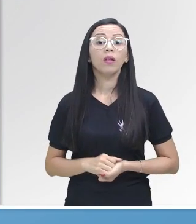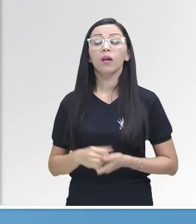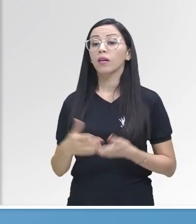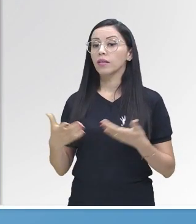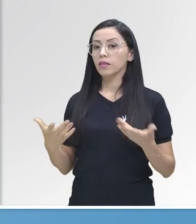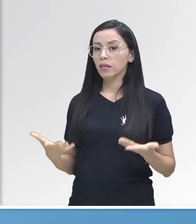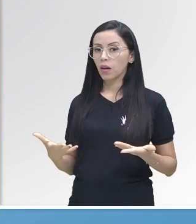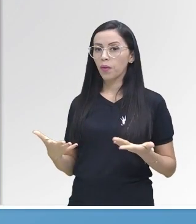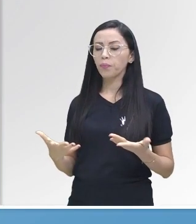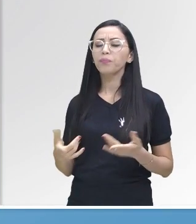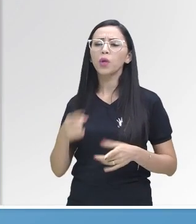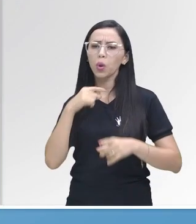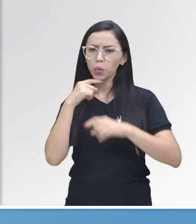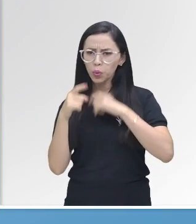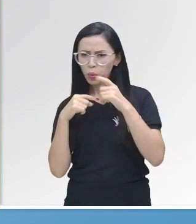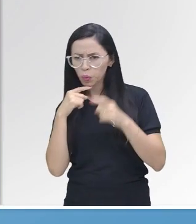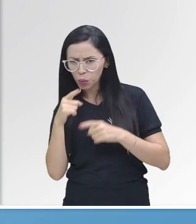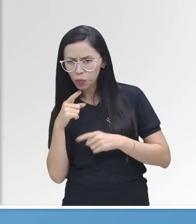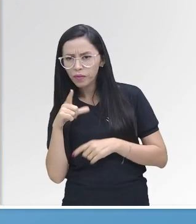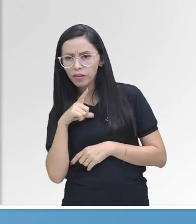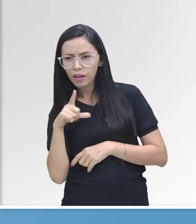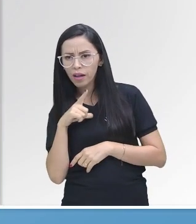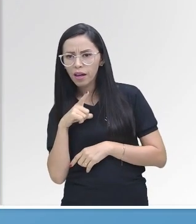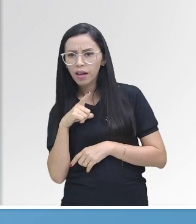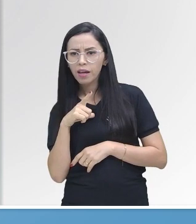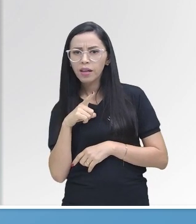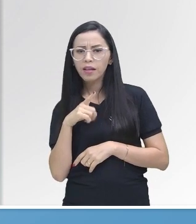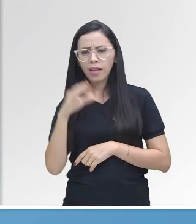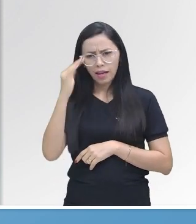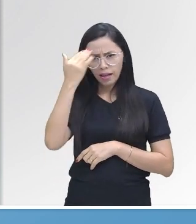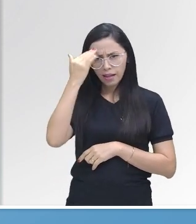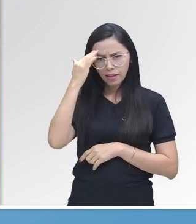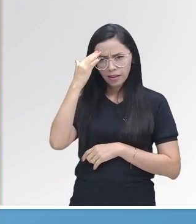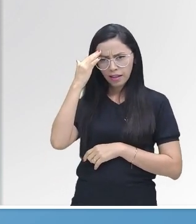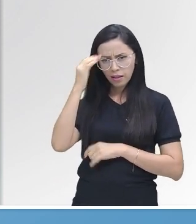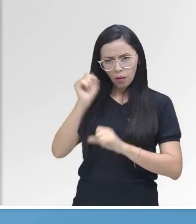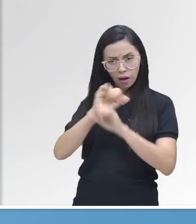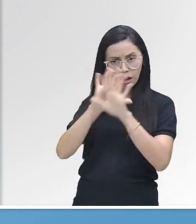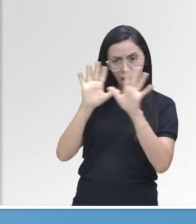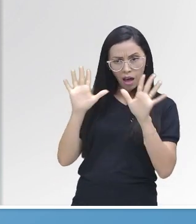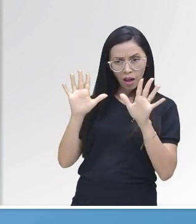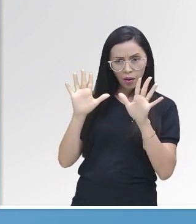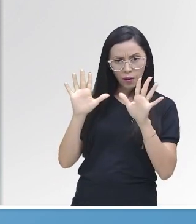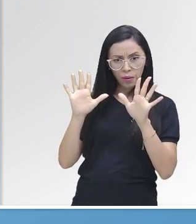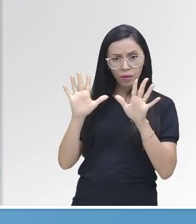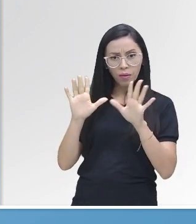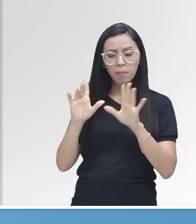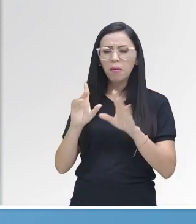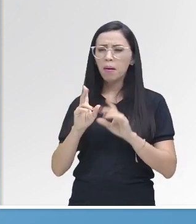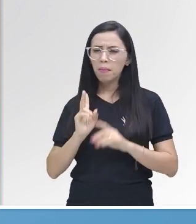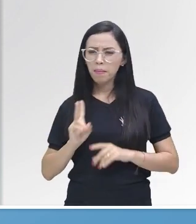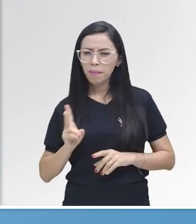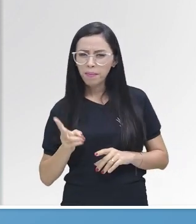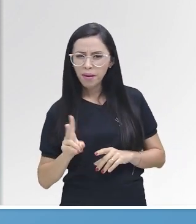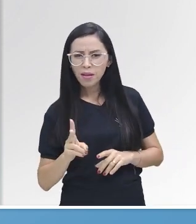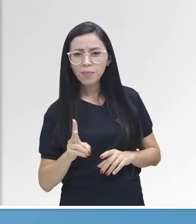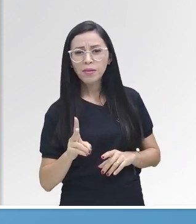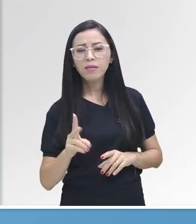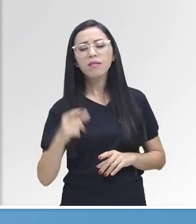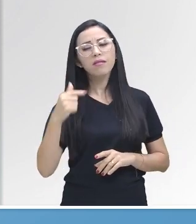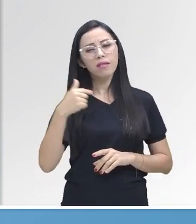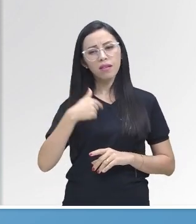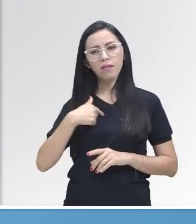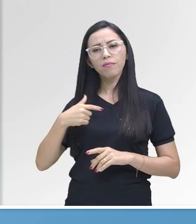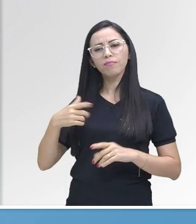Então, estava com dúvida? Entendeu tudo? Ah, tá, mas mesmo assim, aqui no resumo